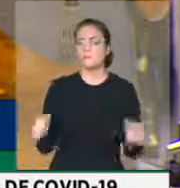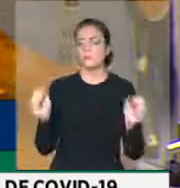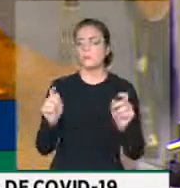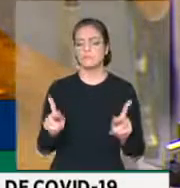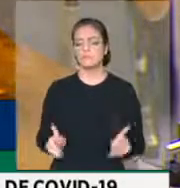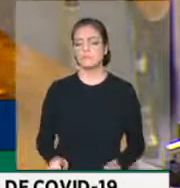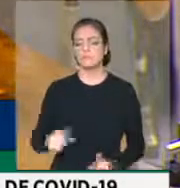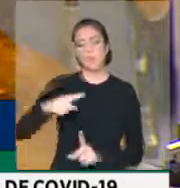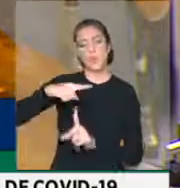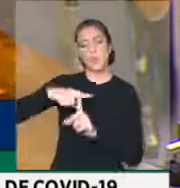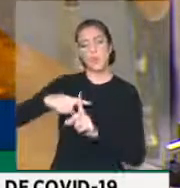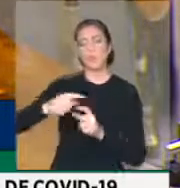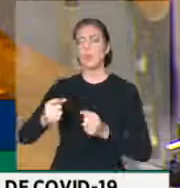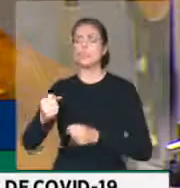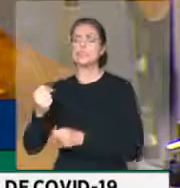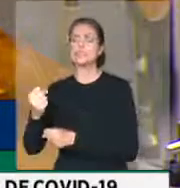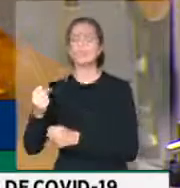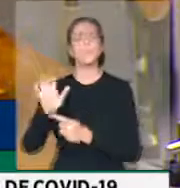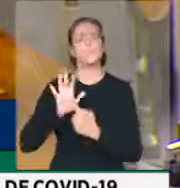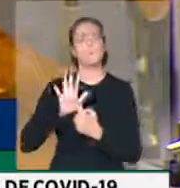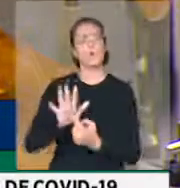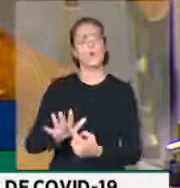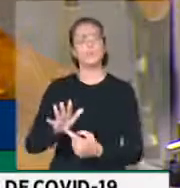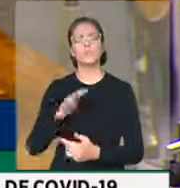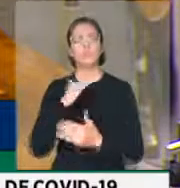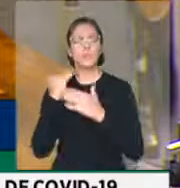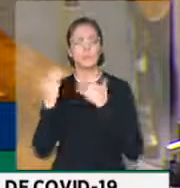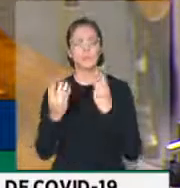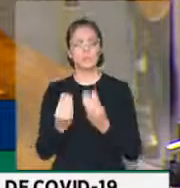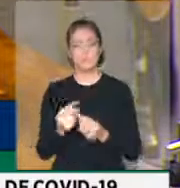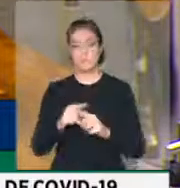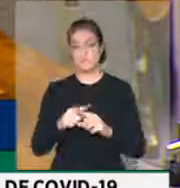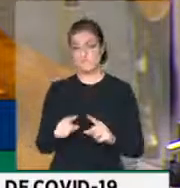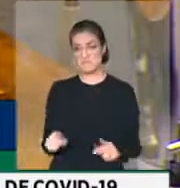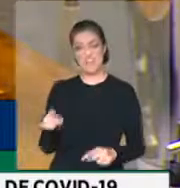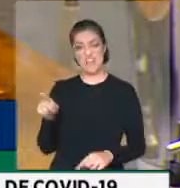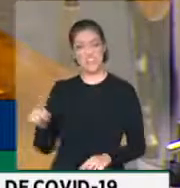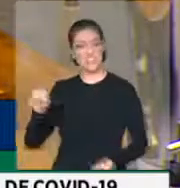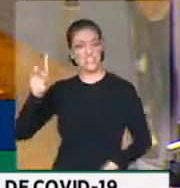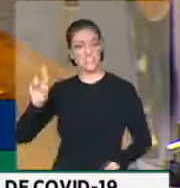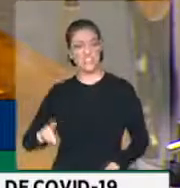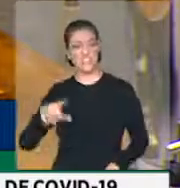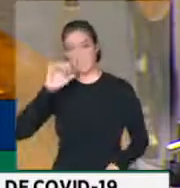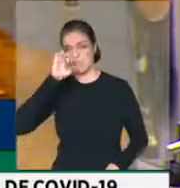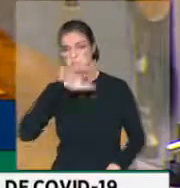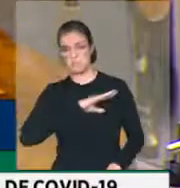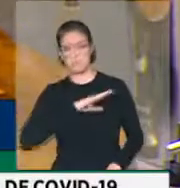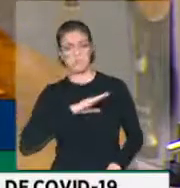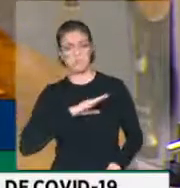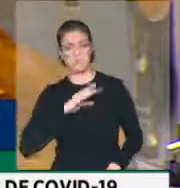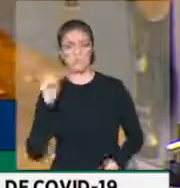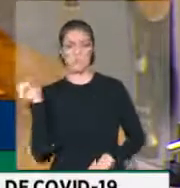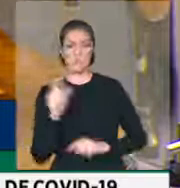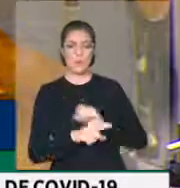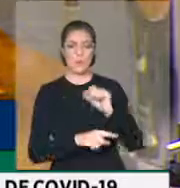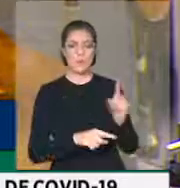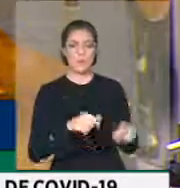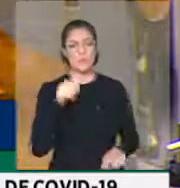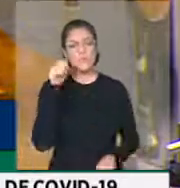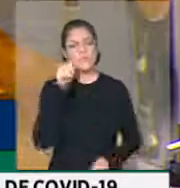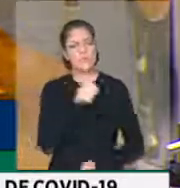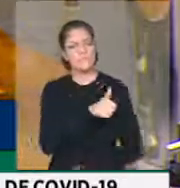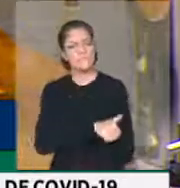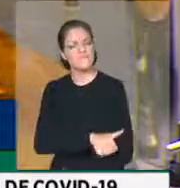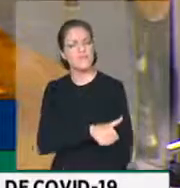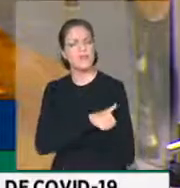foram enterradas. E lá foi a tropa de choque dessa extrema-direita agredir enfermeiras que estão dando as suas vidas